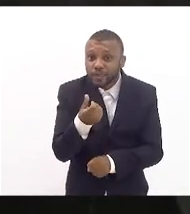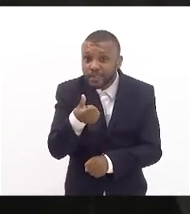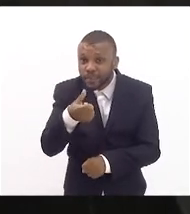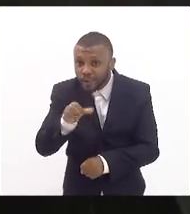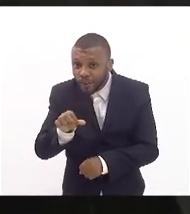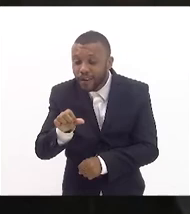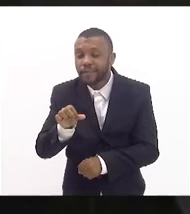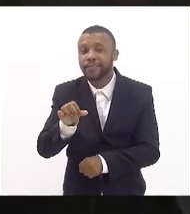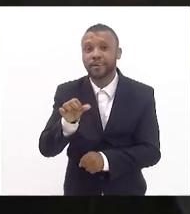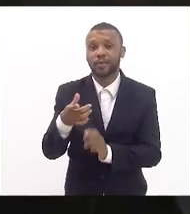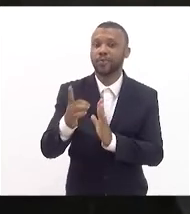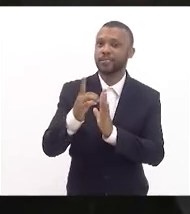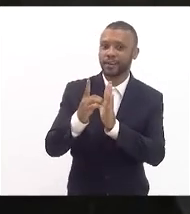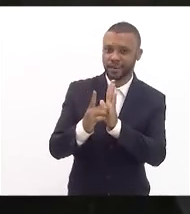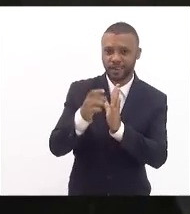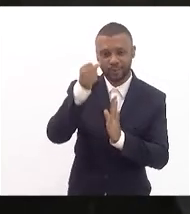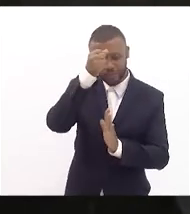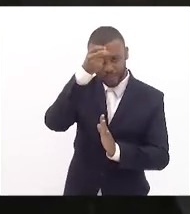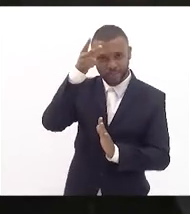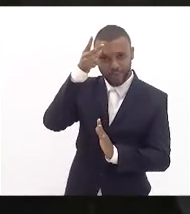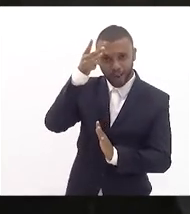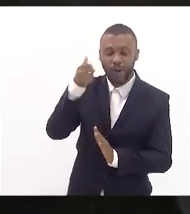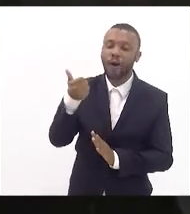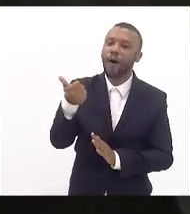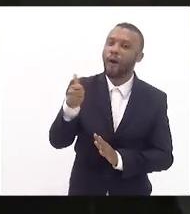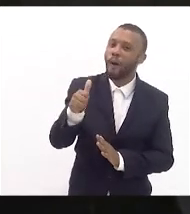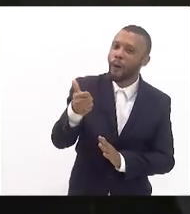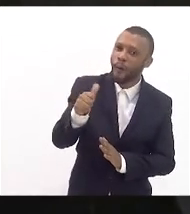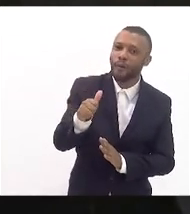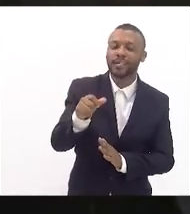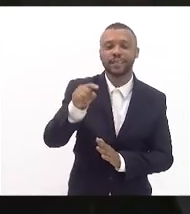um decreto municipal